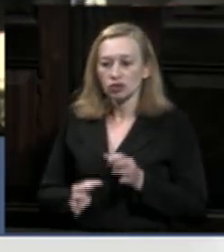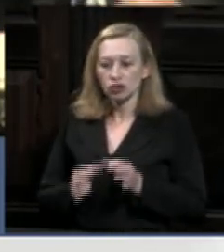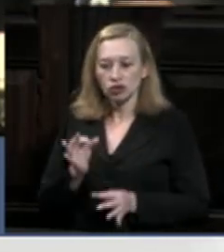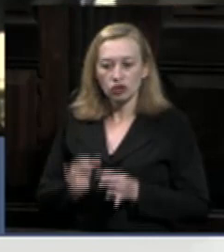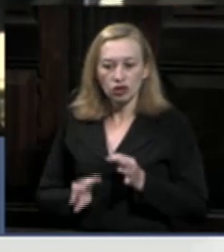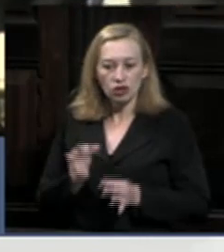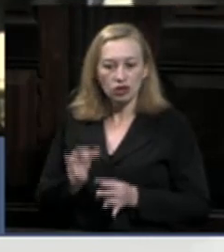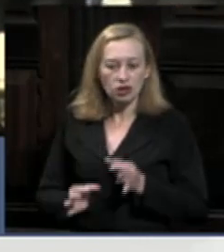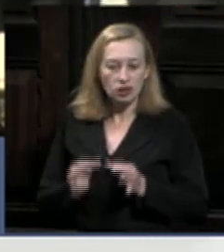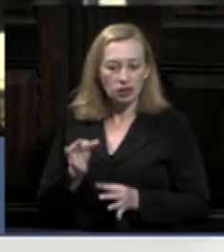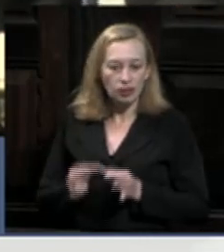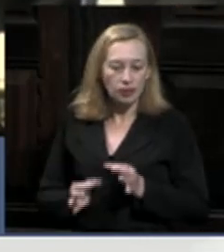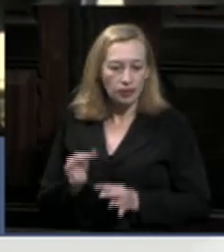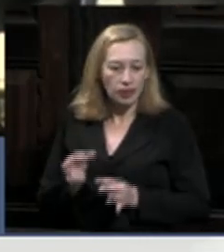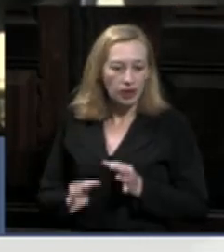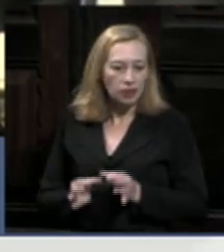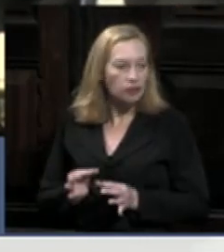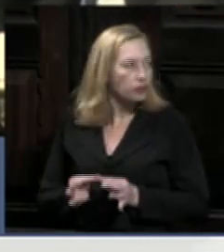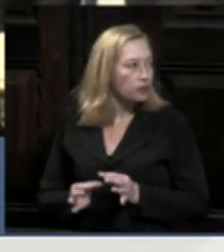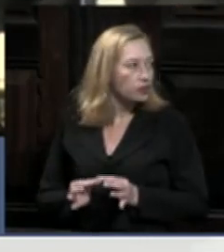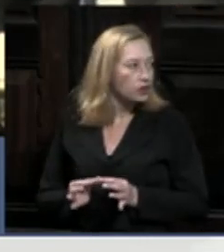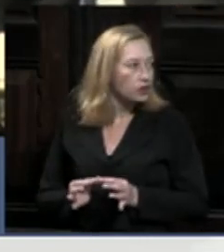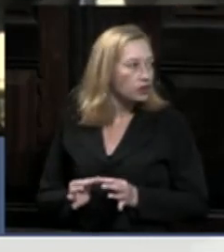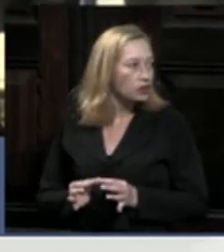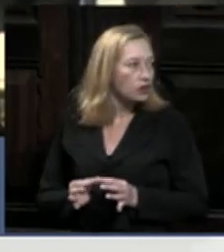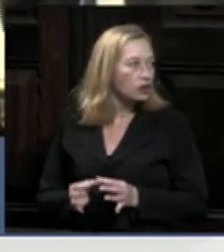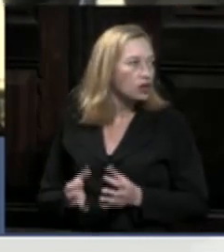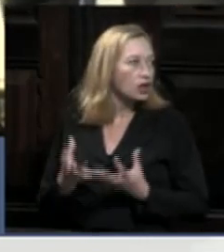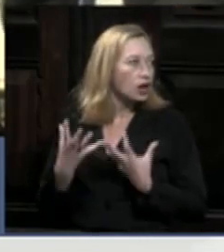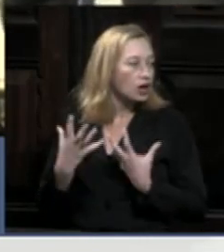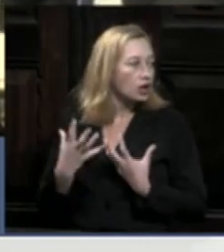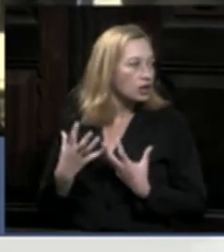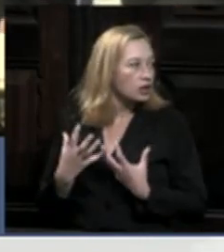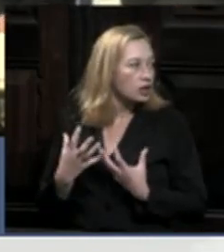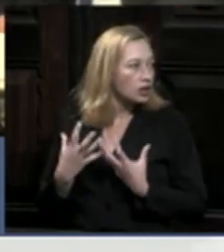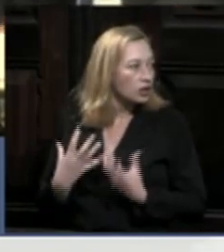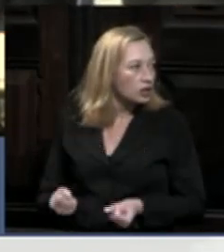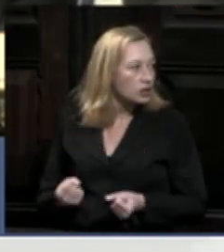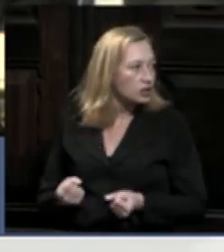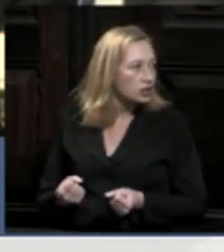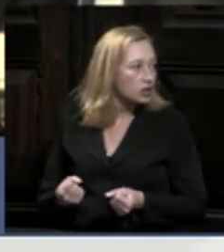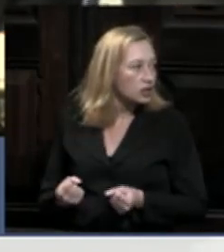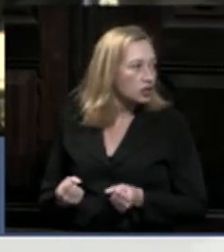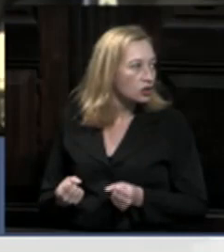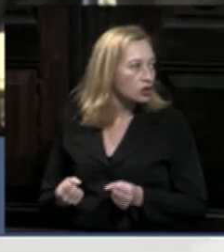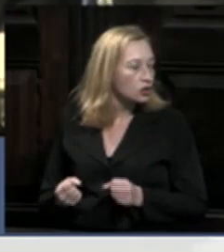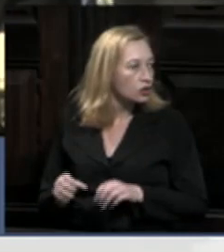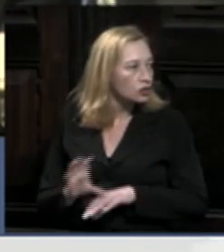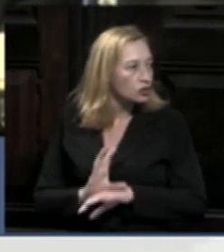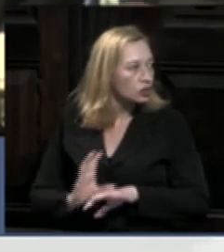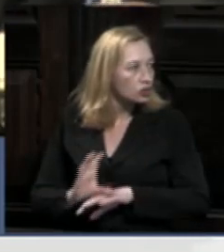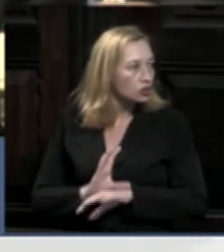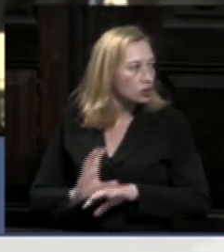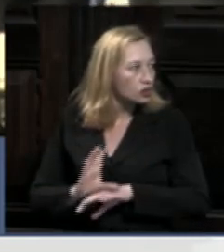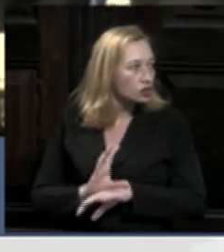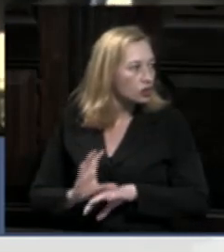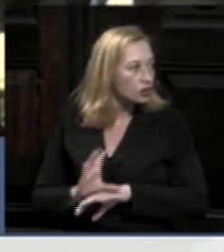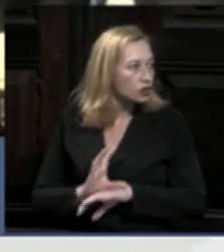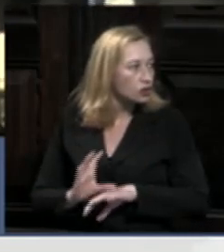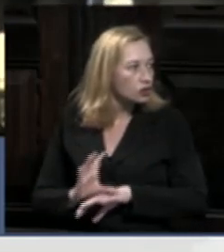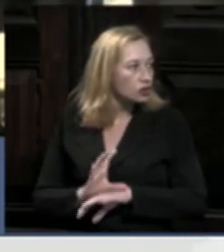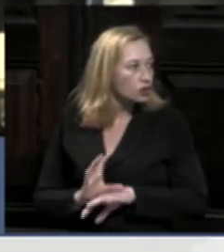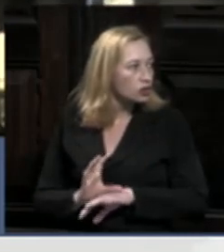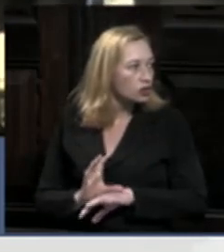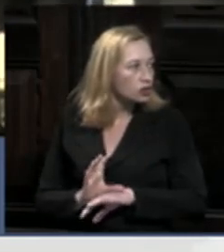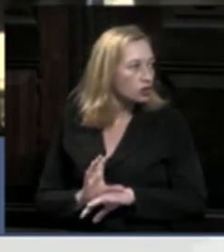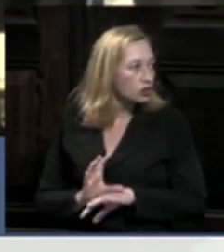etnia religião procedência nacional favorável com o substitutivo da comissão de constituição justiça e de defesa dos direitos humanos cidadania favorável o